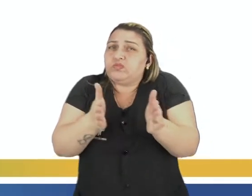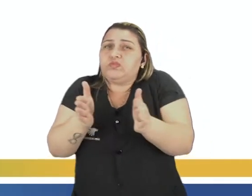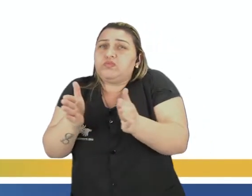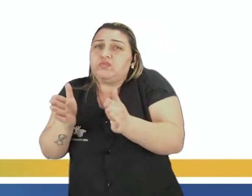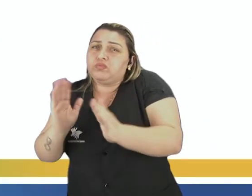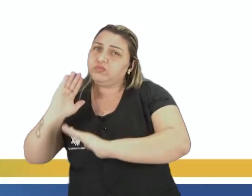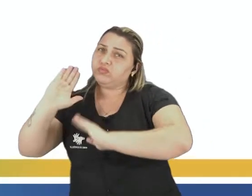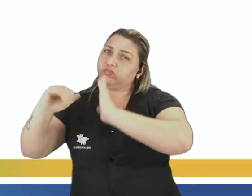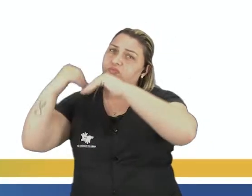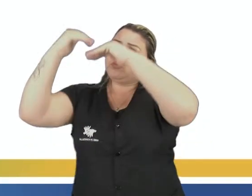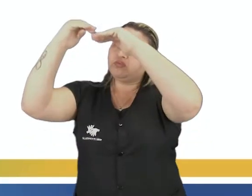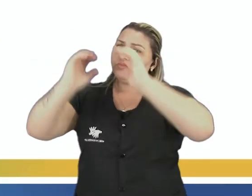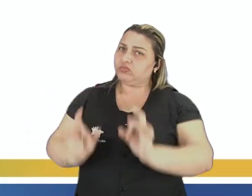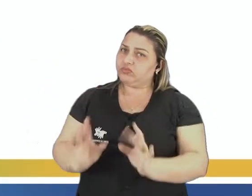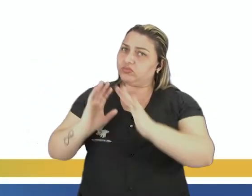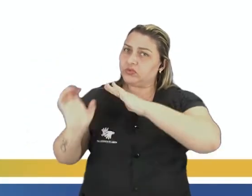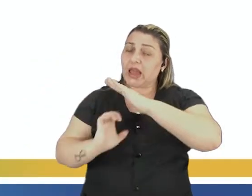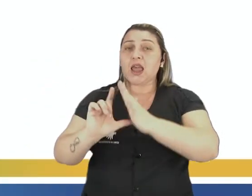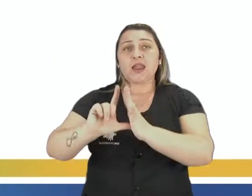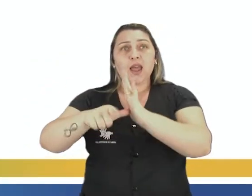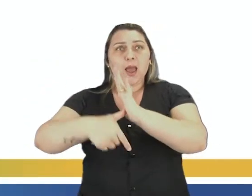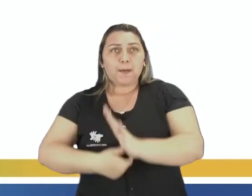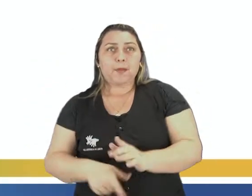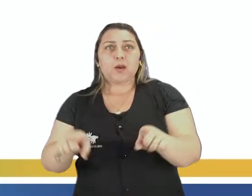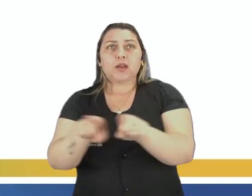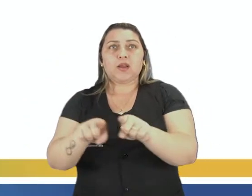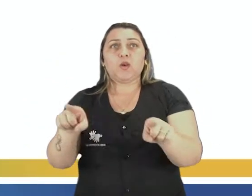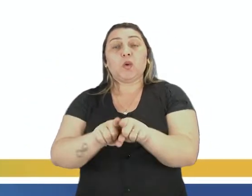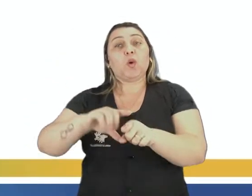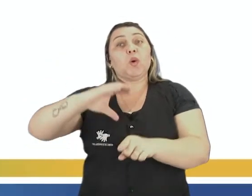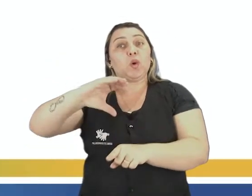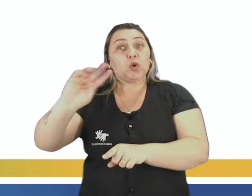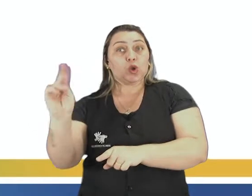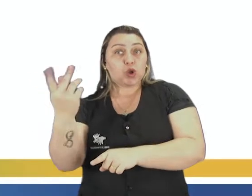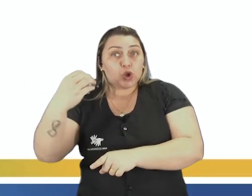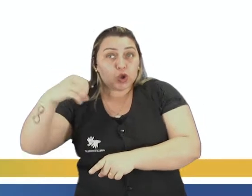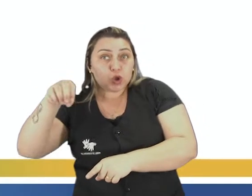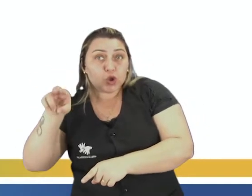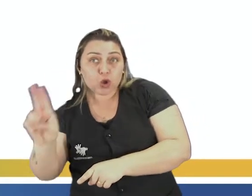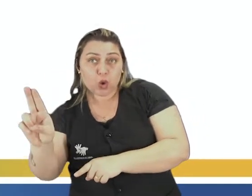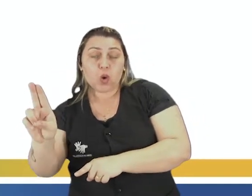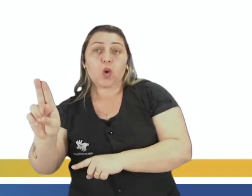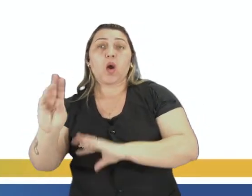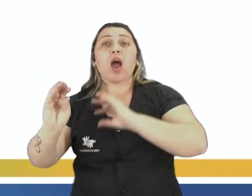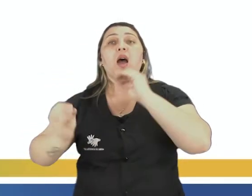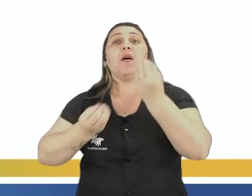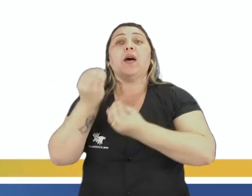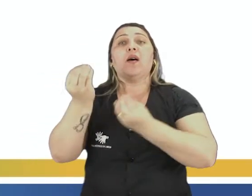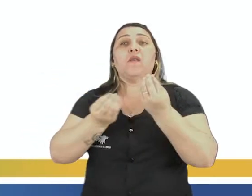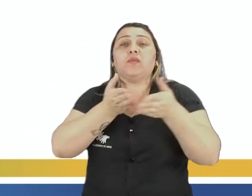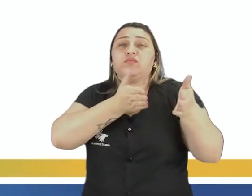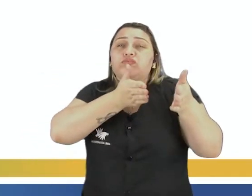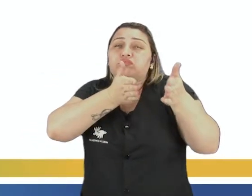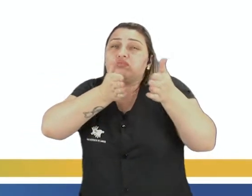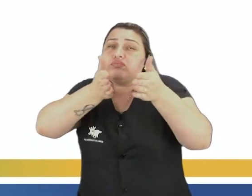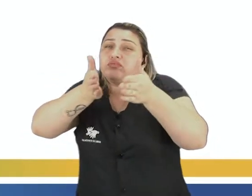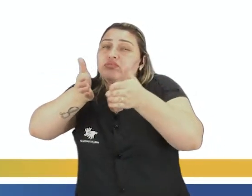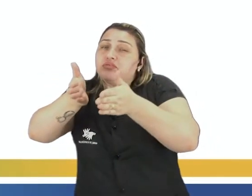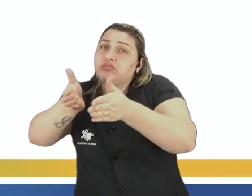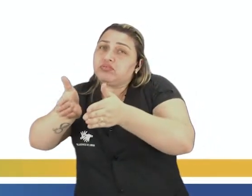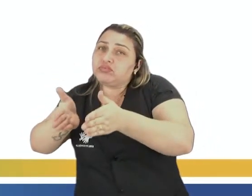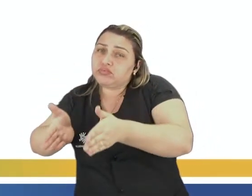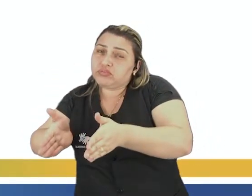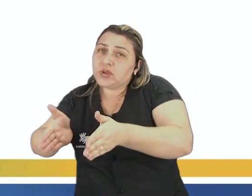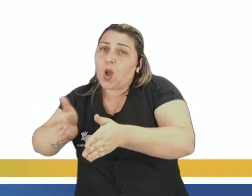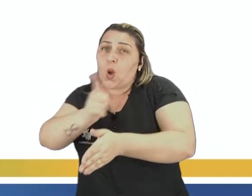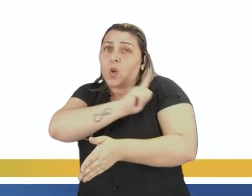de desenvolvimento do comércio. Depois nós temos a dinastia Zhou, que é quando vai se perpetuar essa